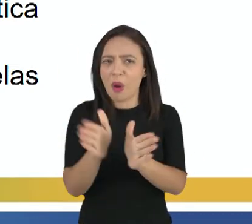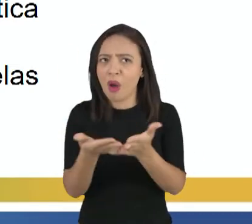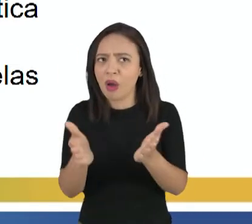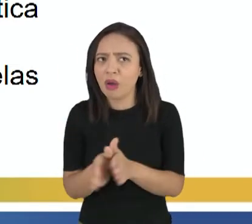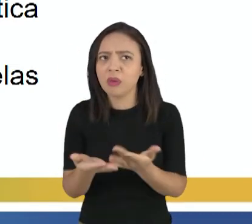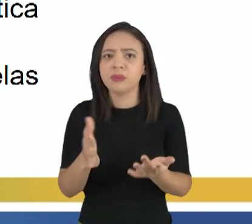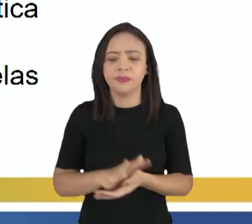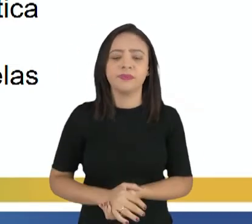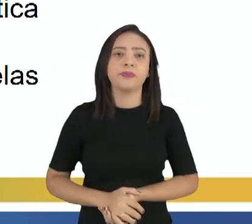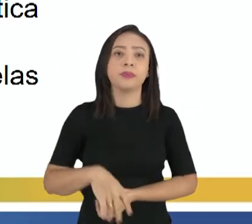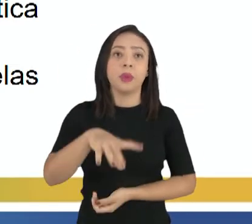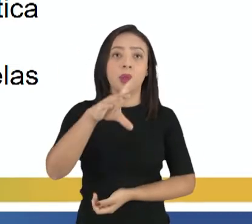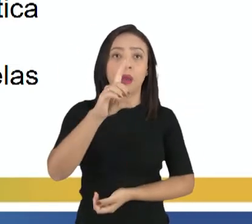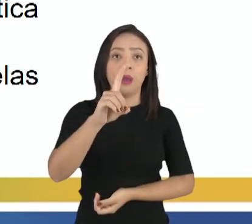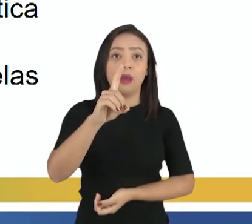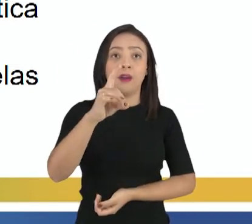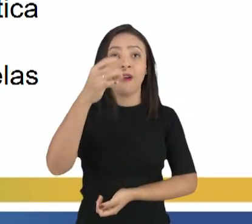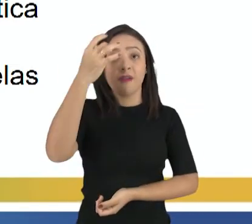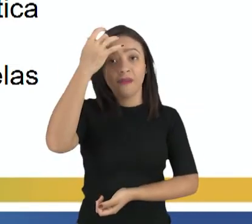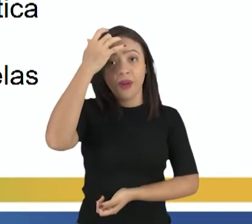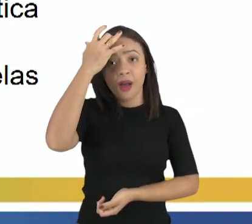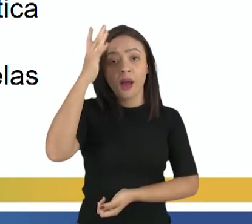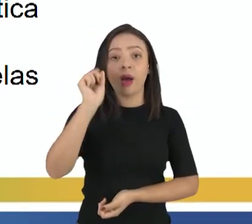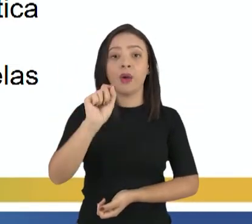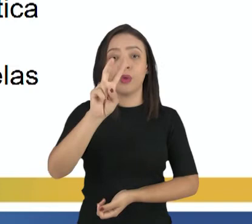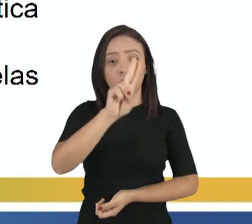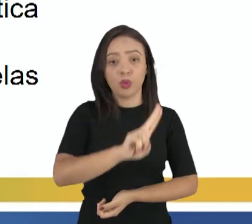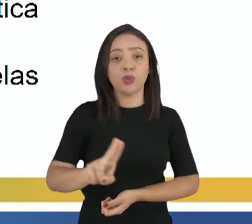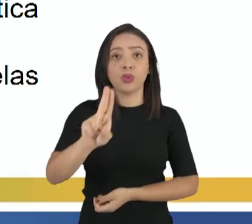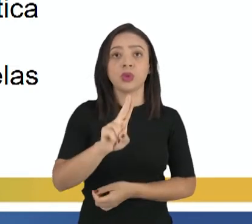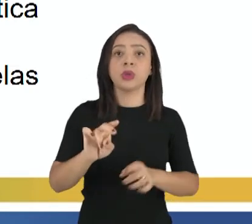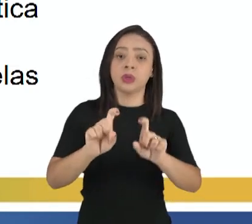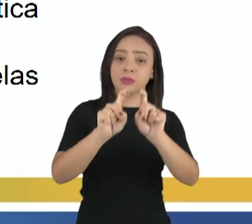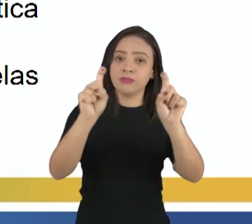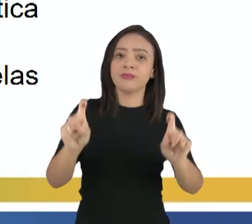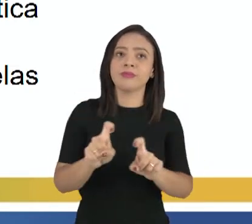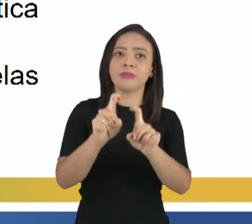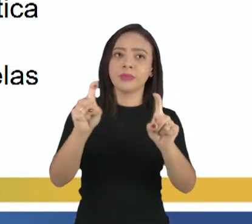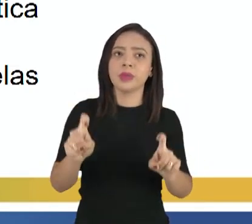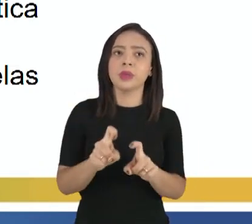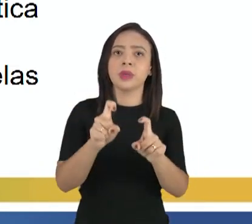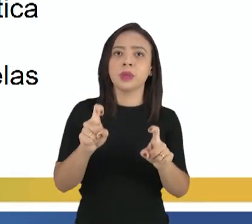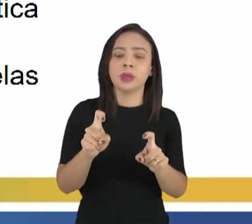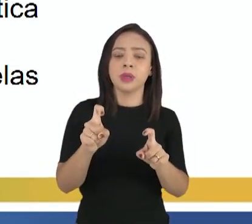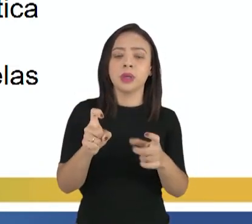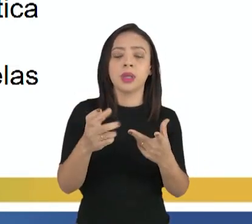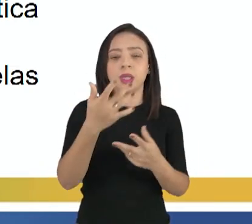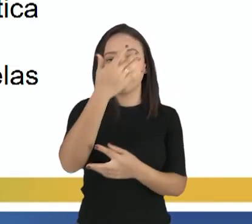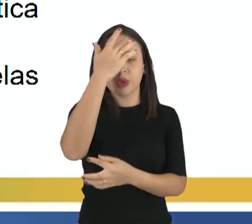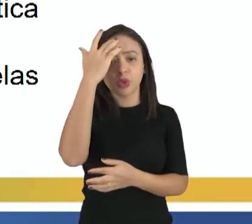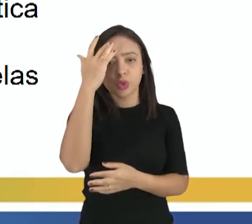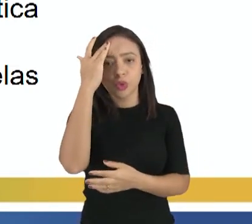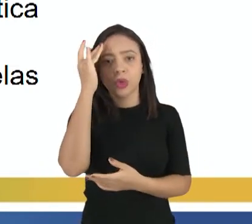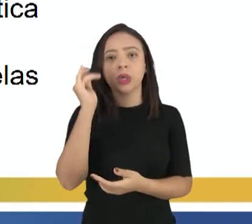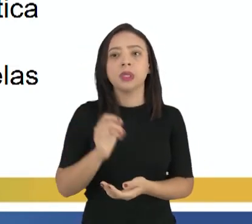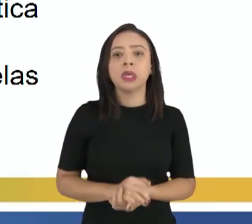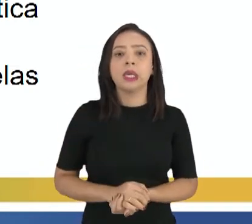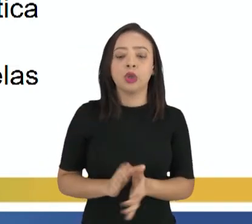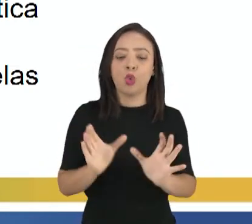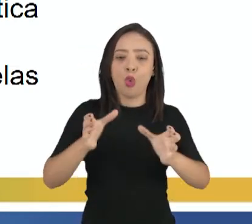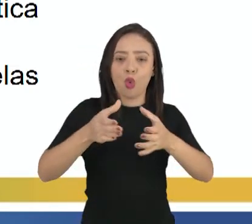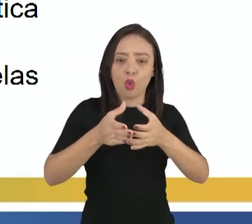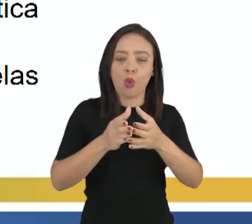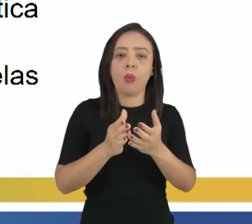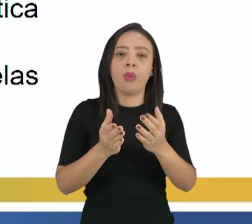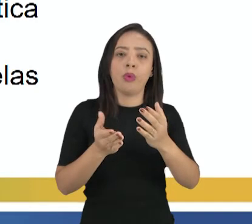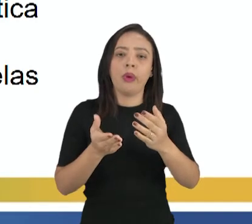aquisitivo. D. Facilitar o uso de equipamentos de informática pelas classes sociais e econômicas